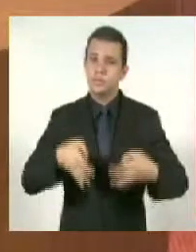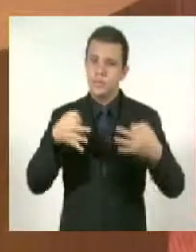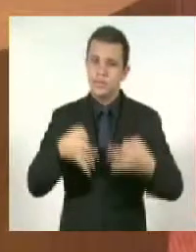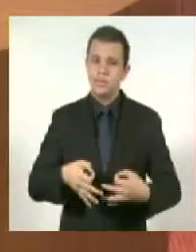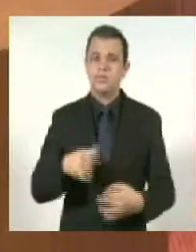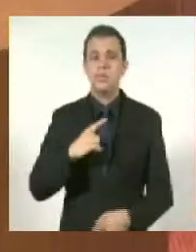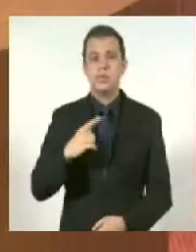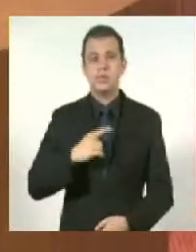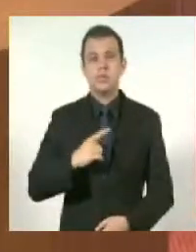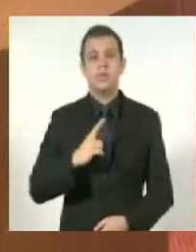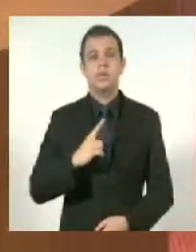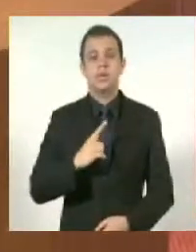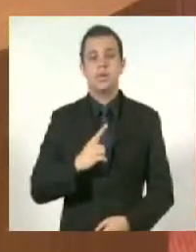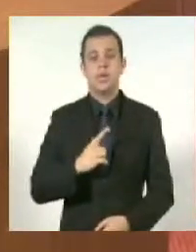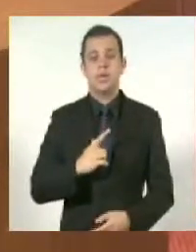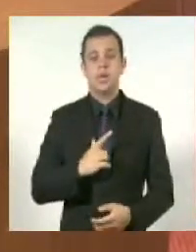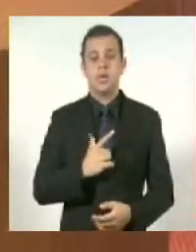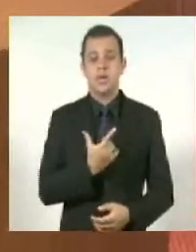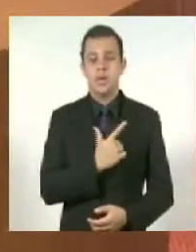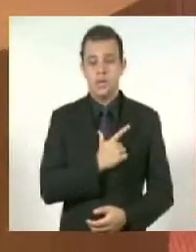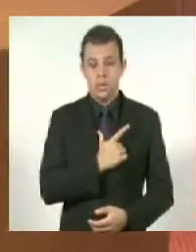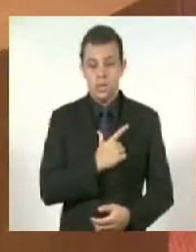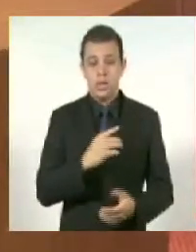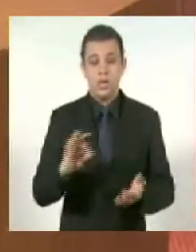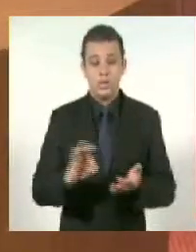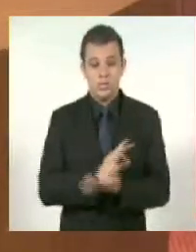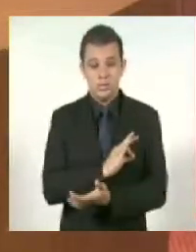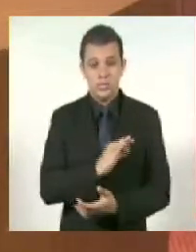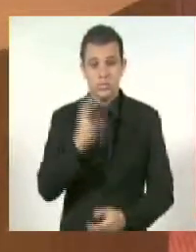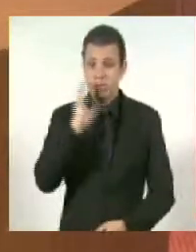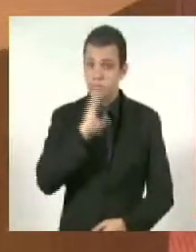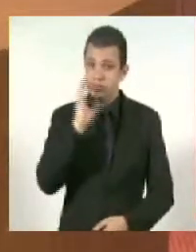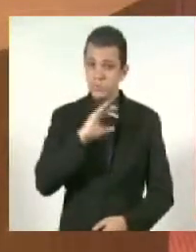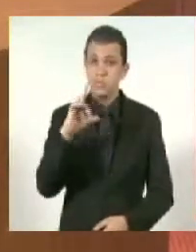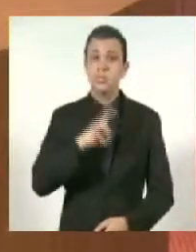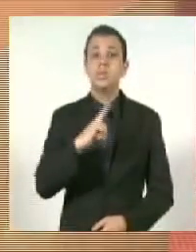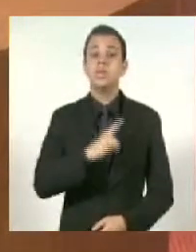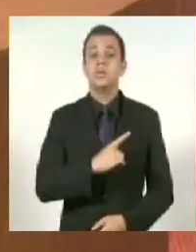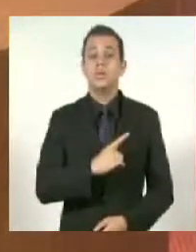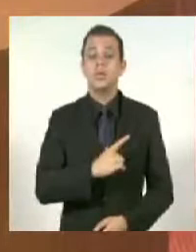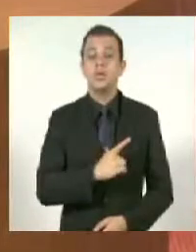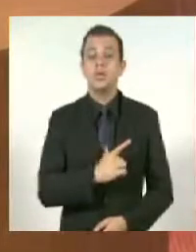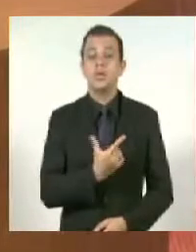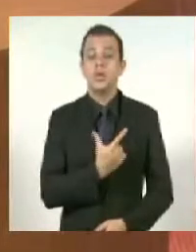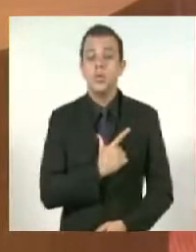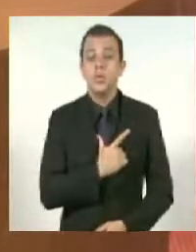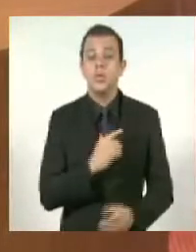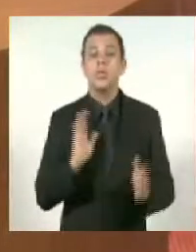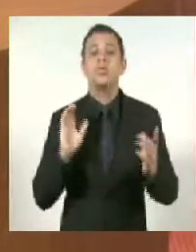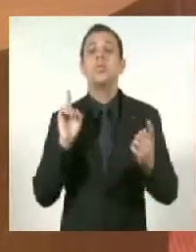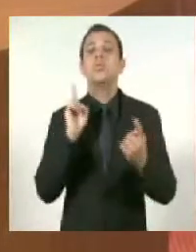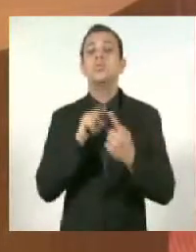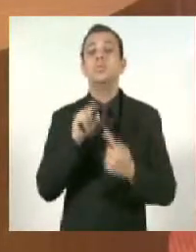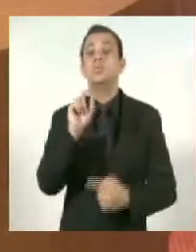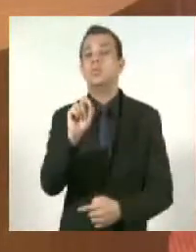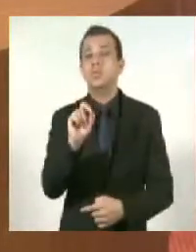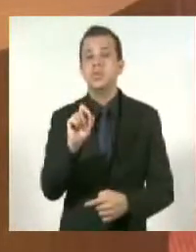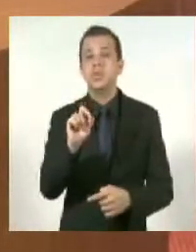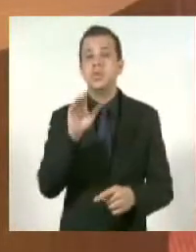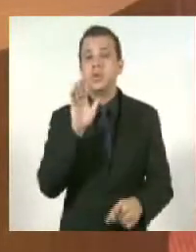são emergenciais, elas têm um sentido de atender e de bem prestar o serviço